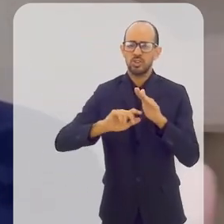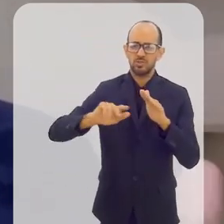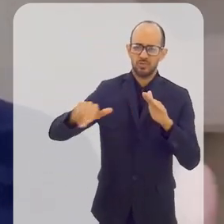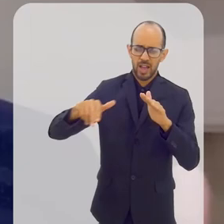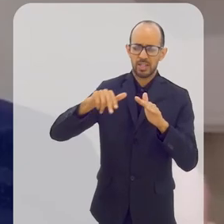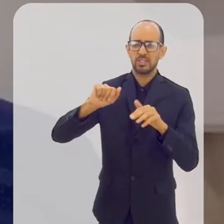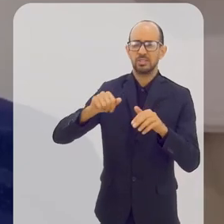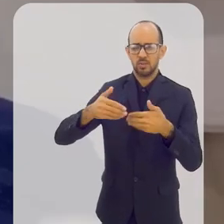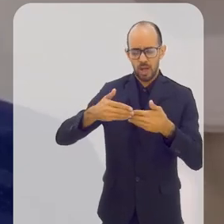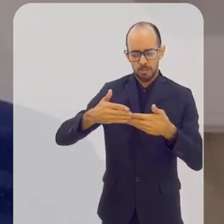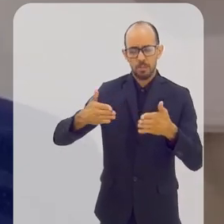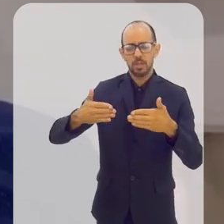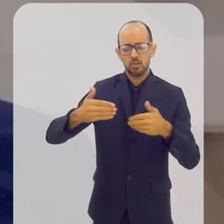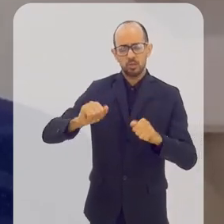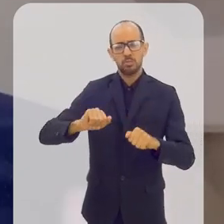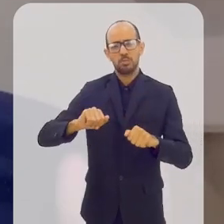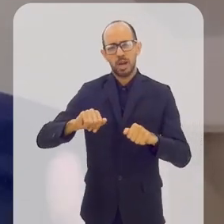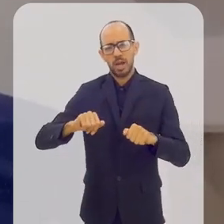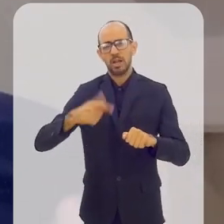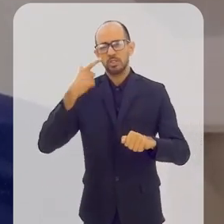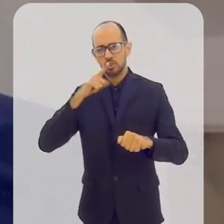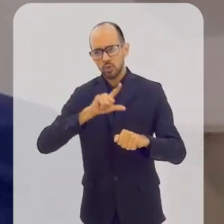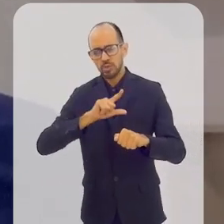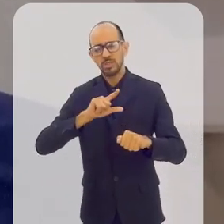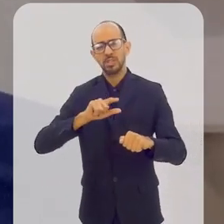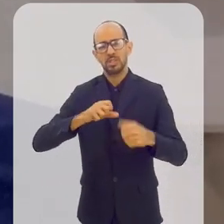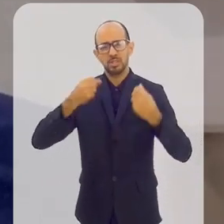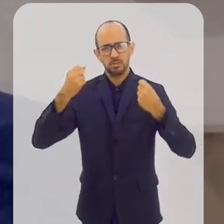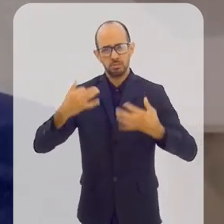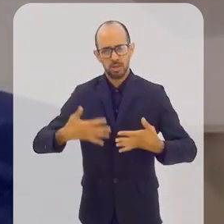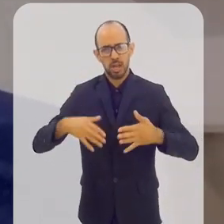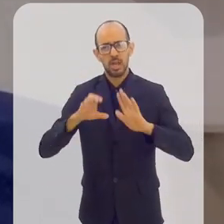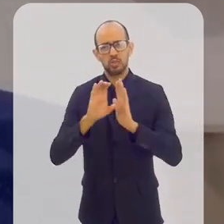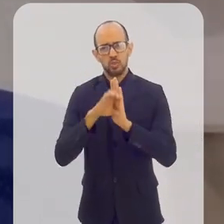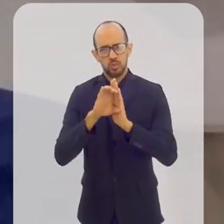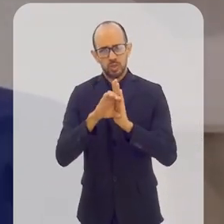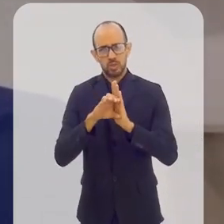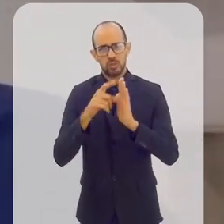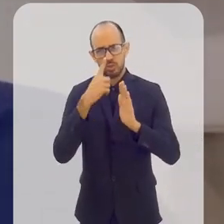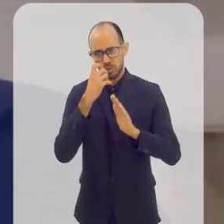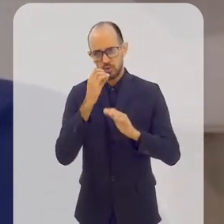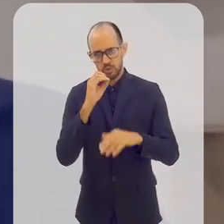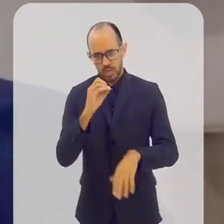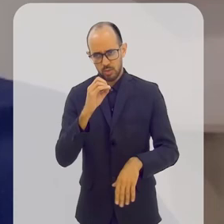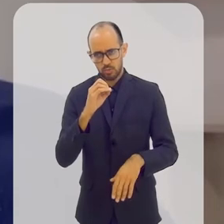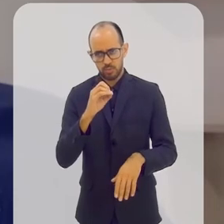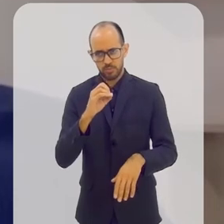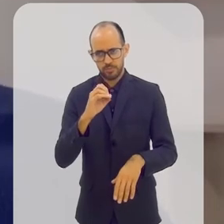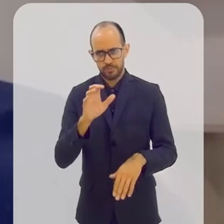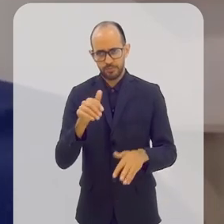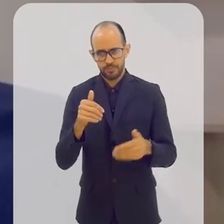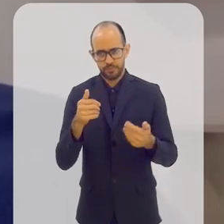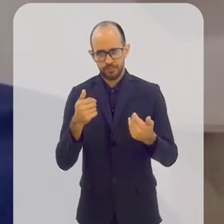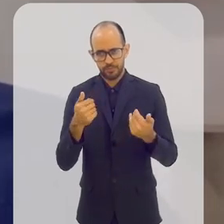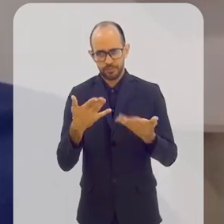estão abrindo as portas para que nós possamos falar cada vez mais do conceito Lixo Zero.